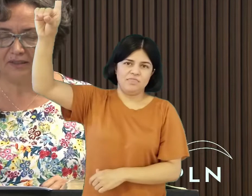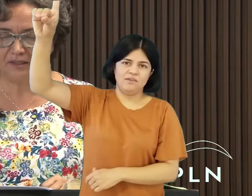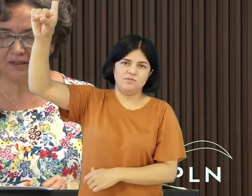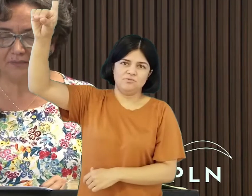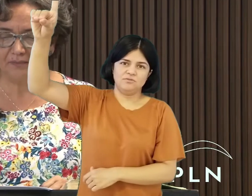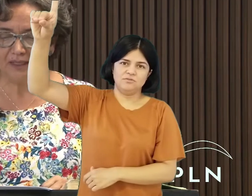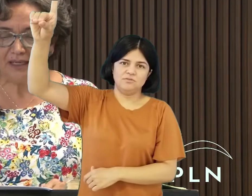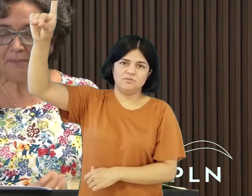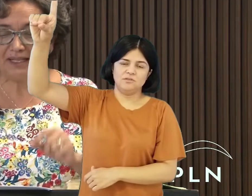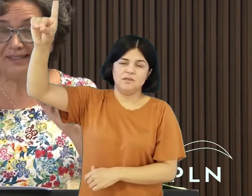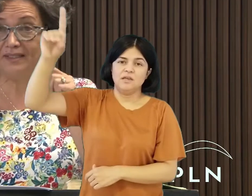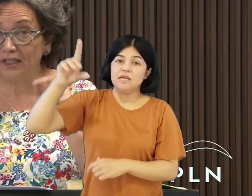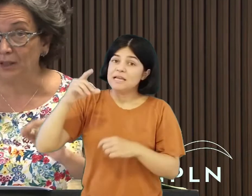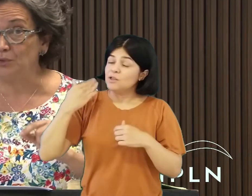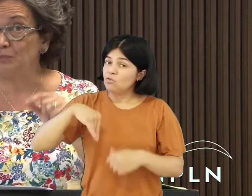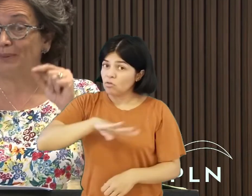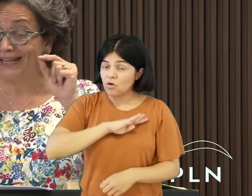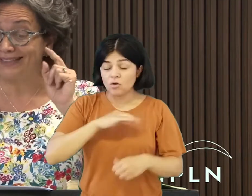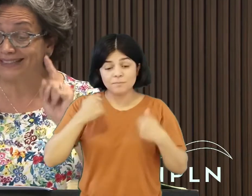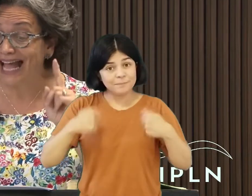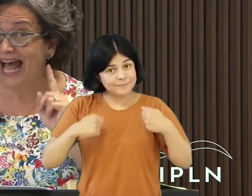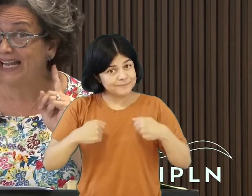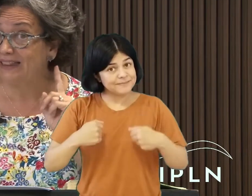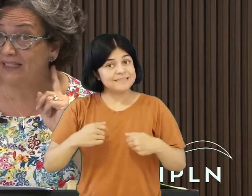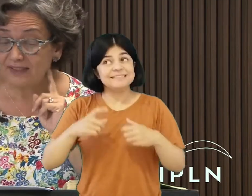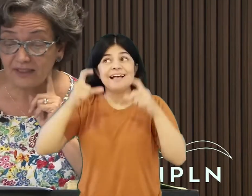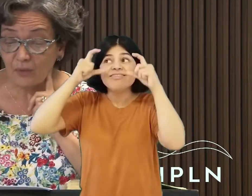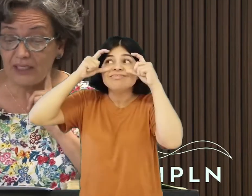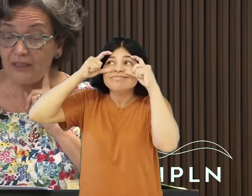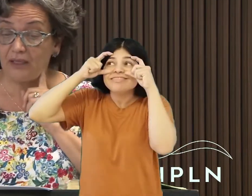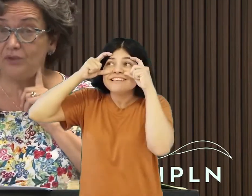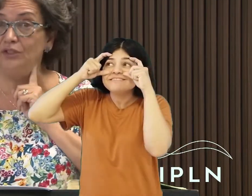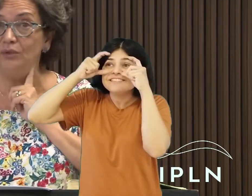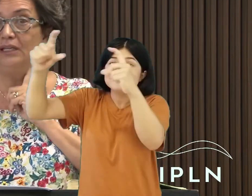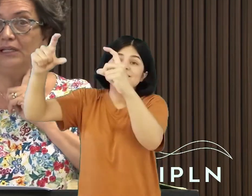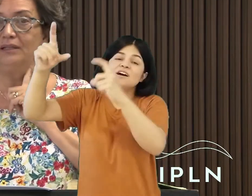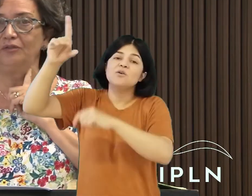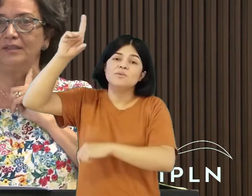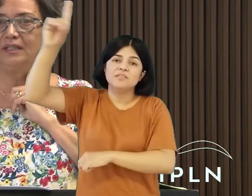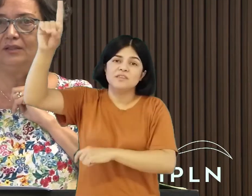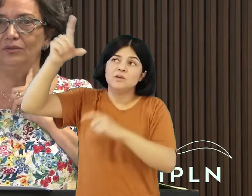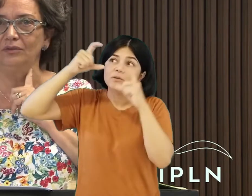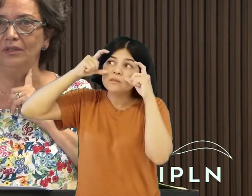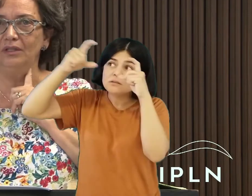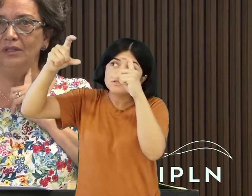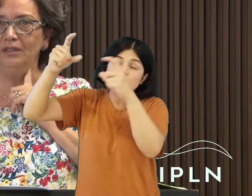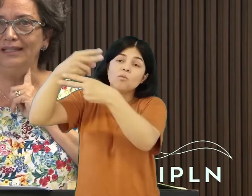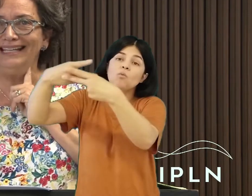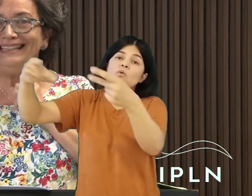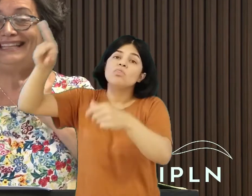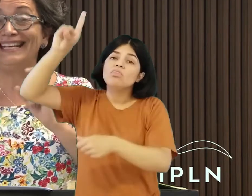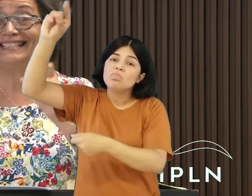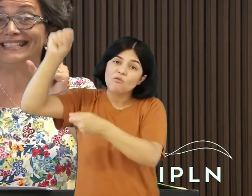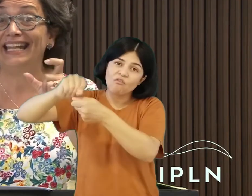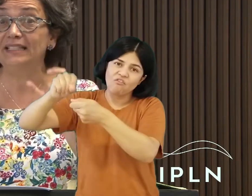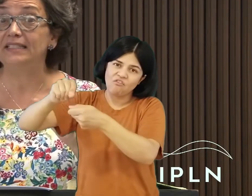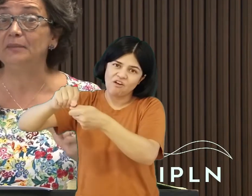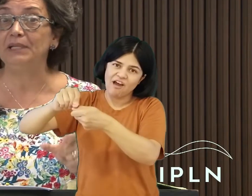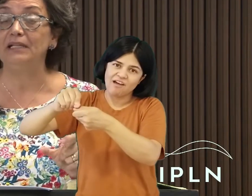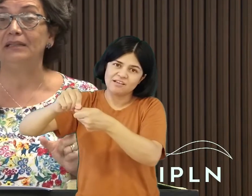caminhada cristã. Precisamos prestar atenção em Deus e no que Ele está fazendo.